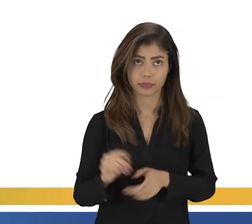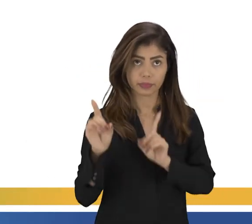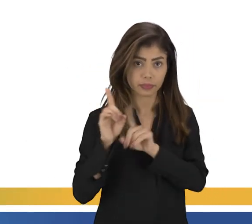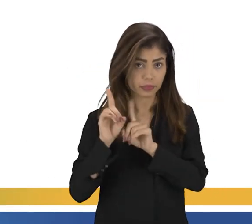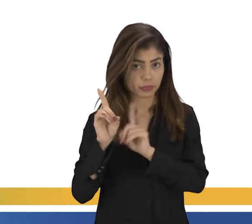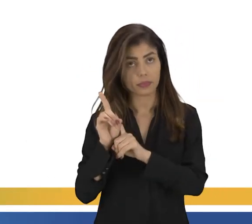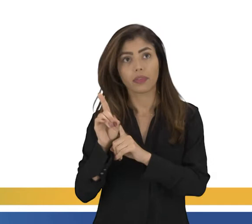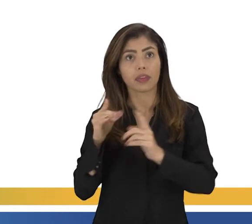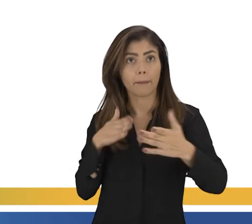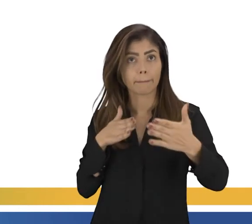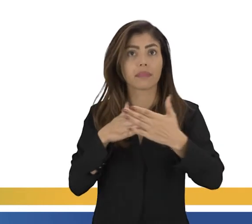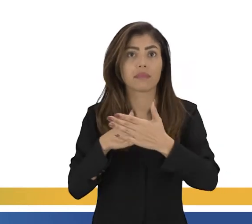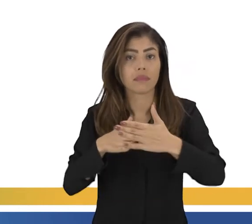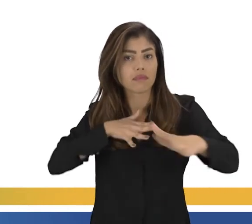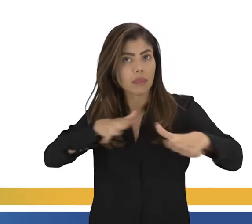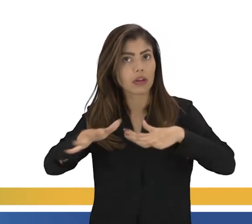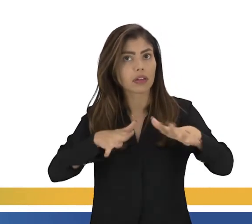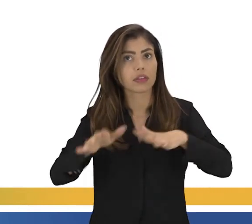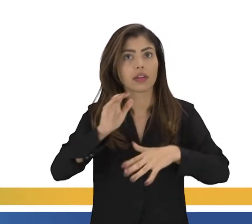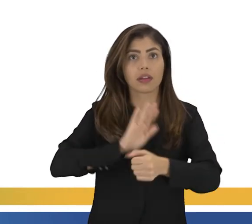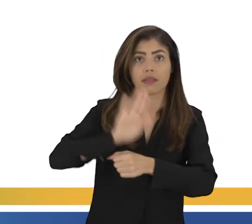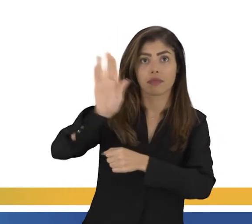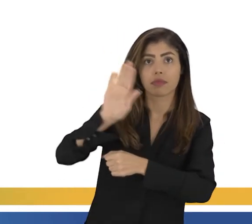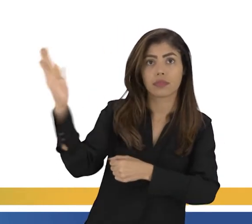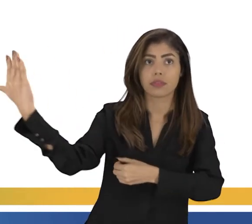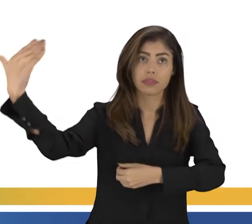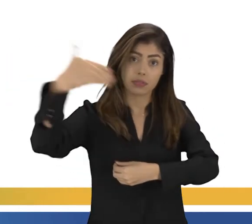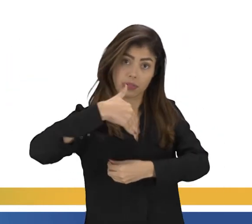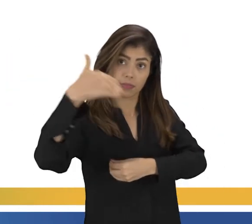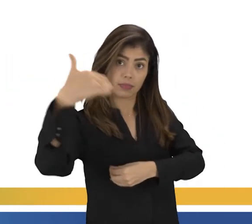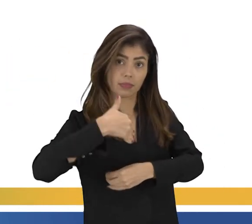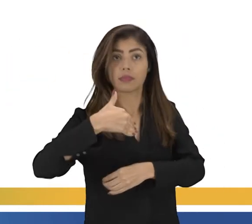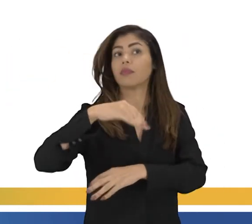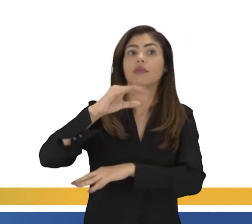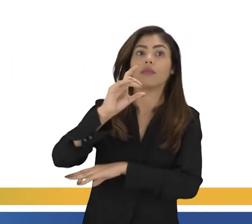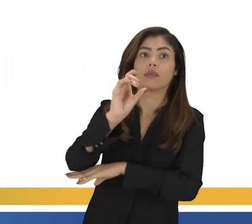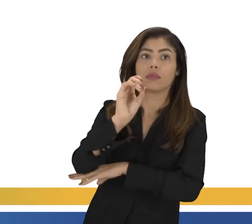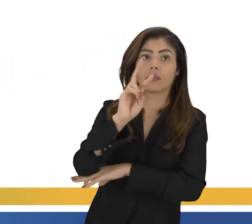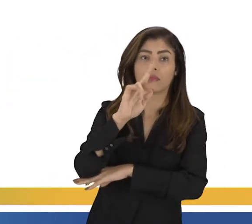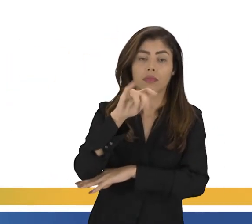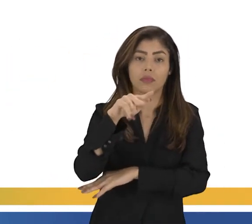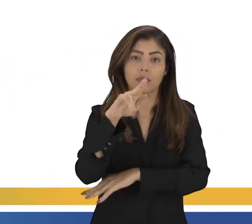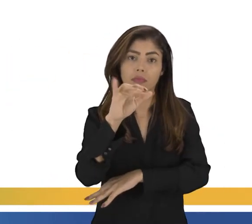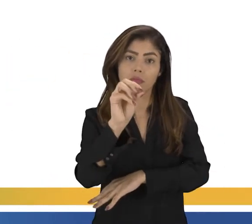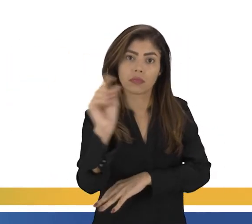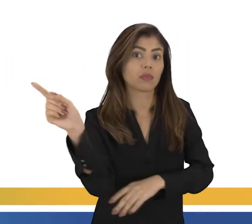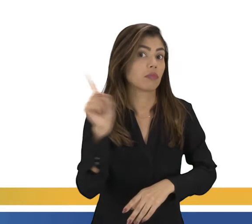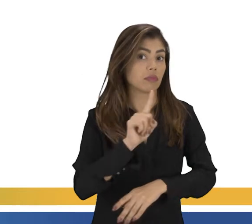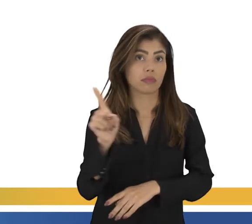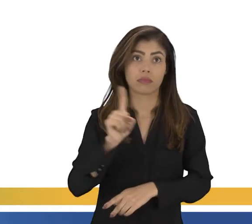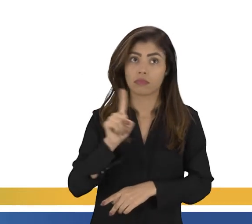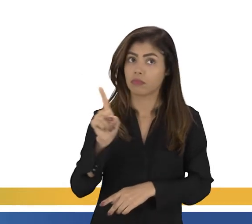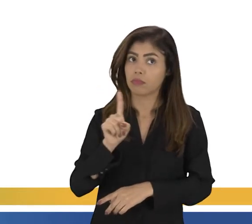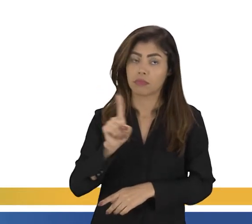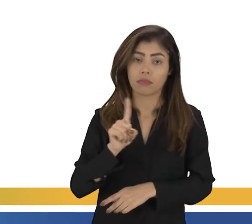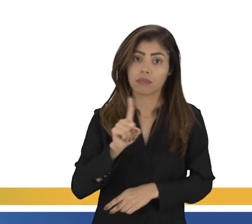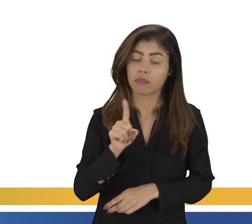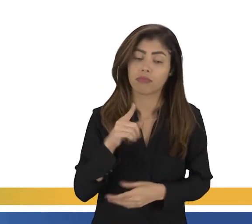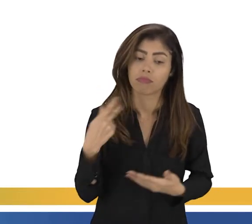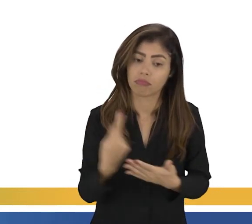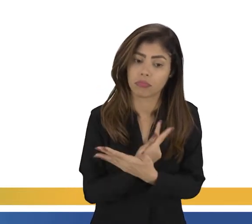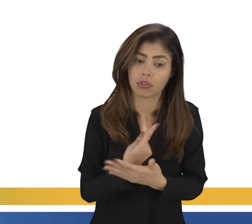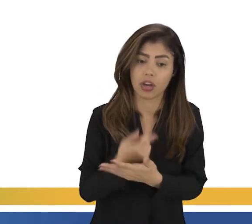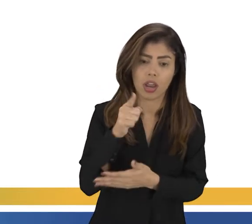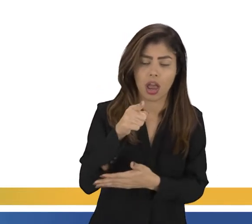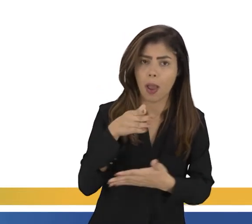D, impedir movimentos de imigração e emigração do organismo? Não. Esse tipo de